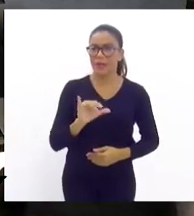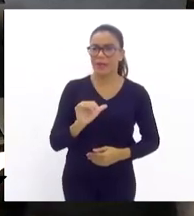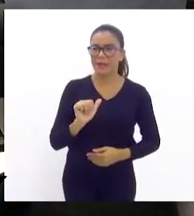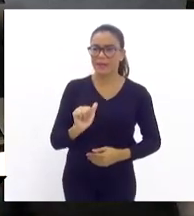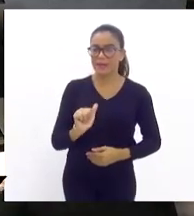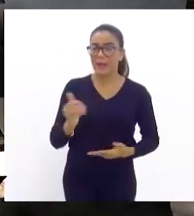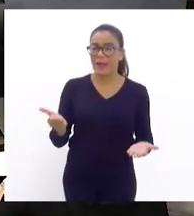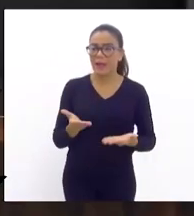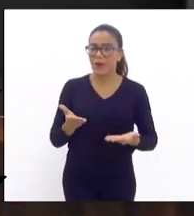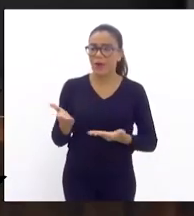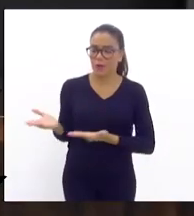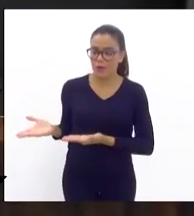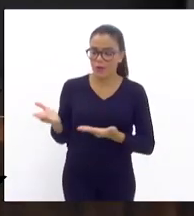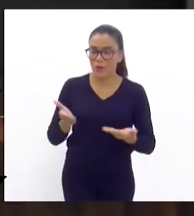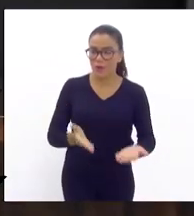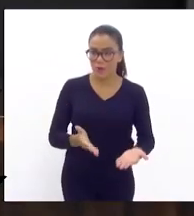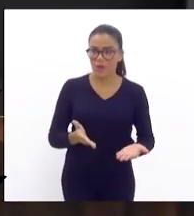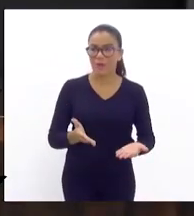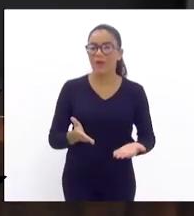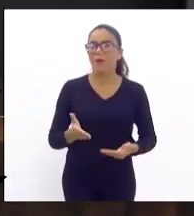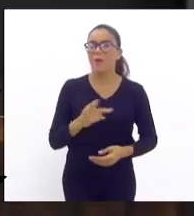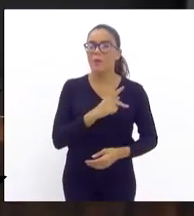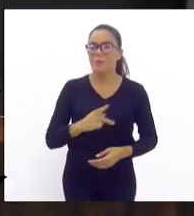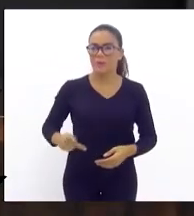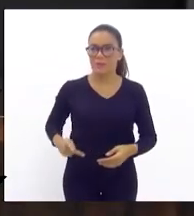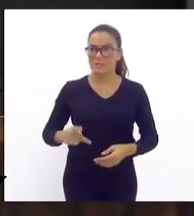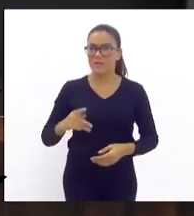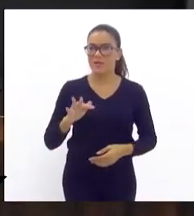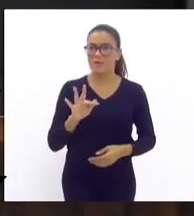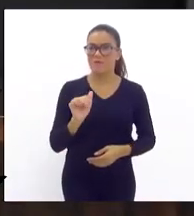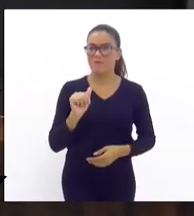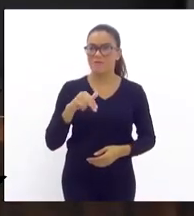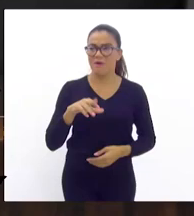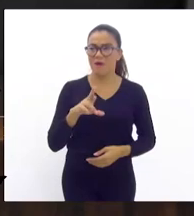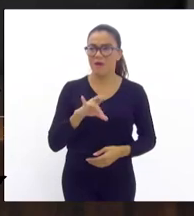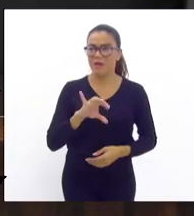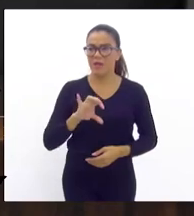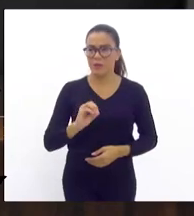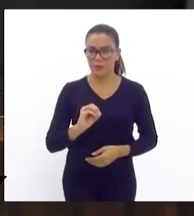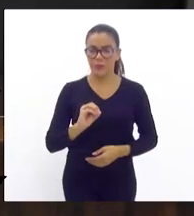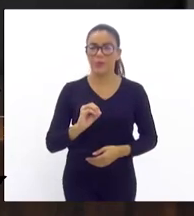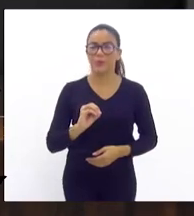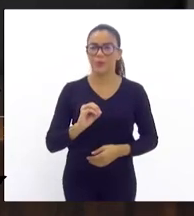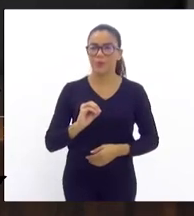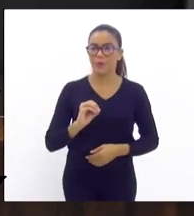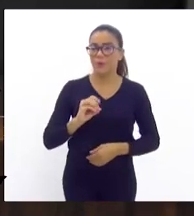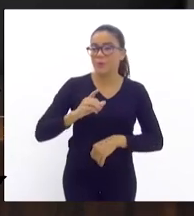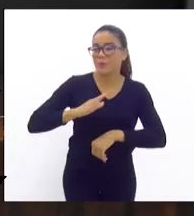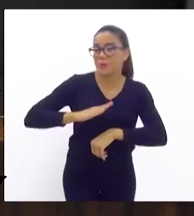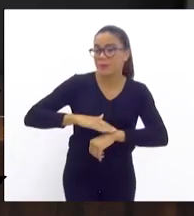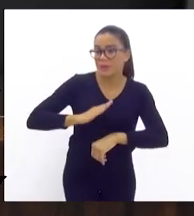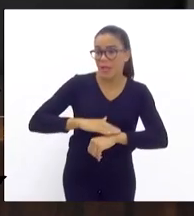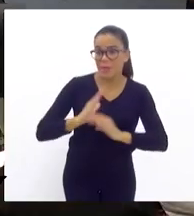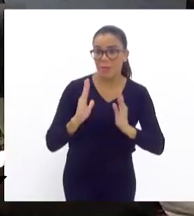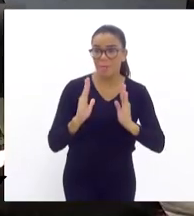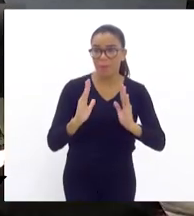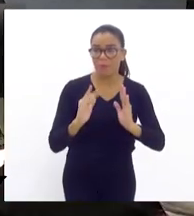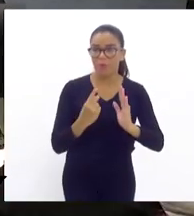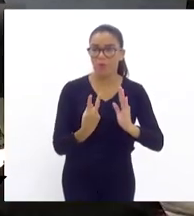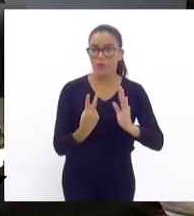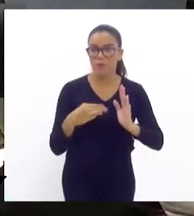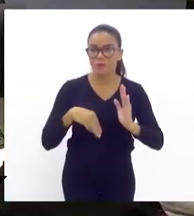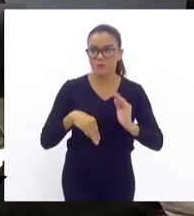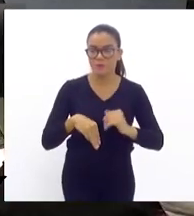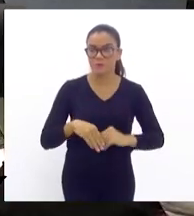agora o senhor presidente Licino, da FANRIO, para poder fazer uso da palavra no seu tempo de 2 minutos, por favor.